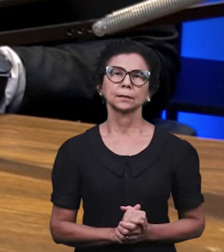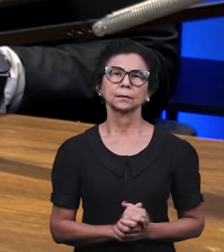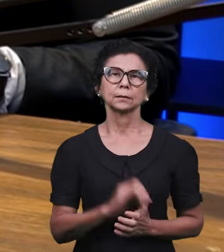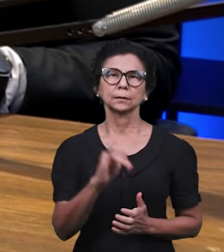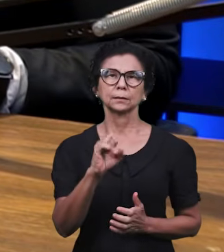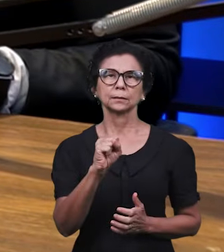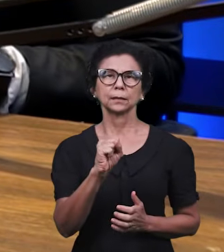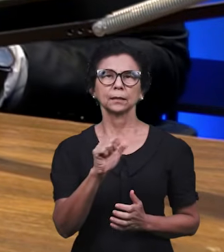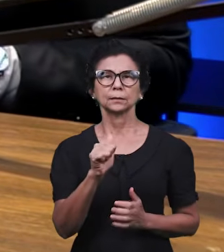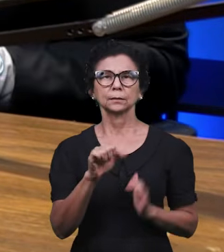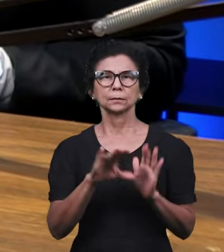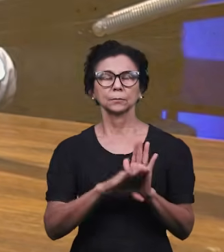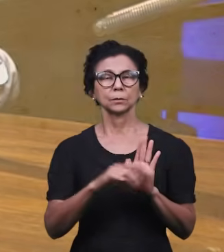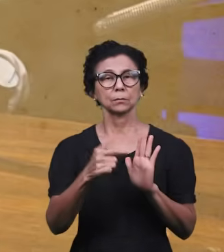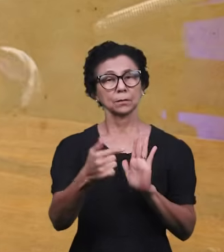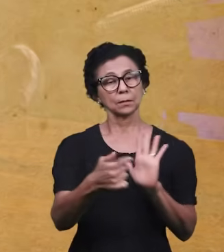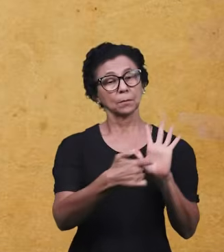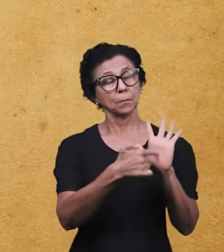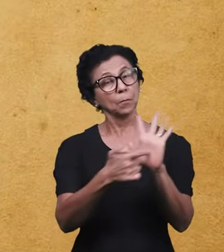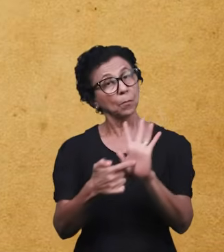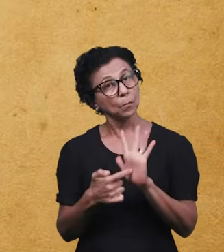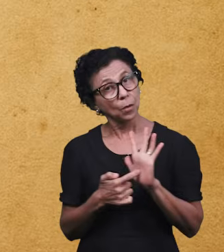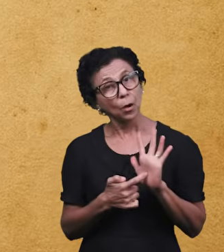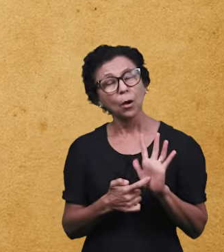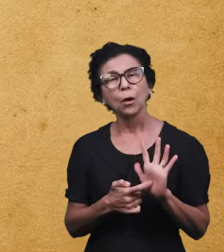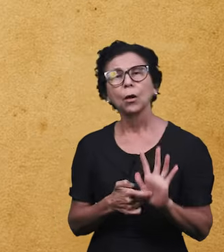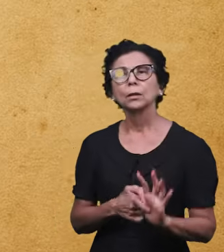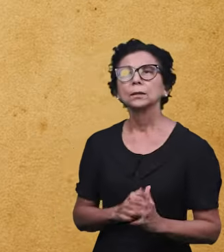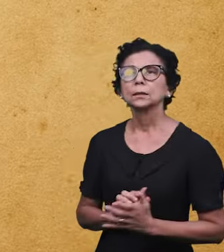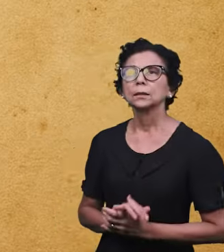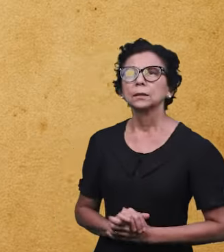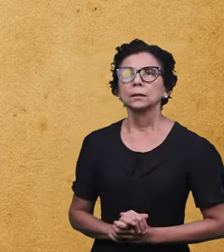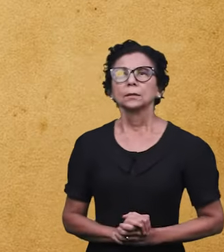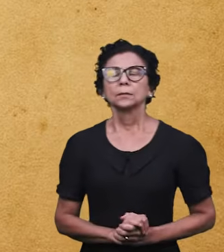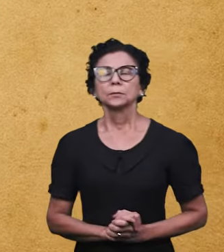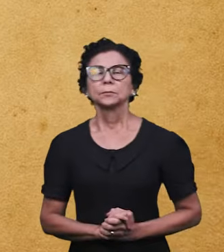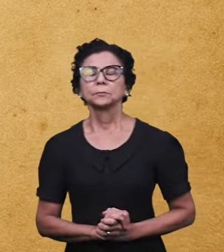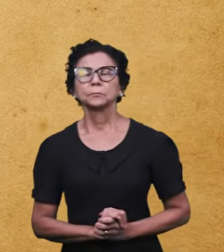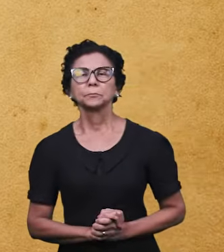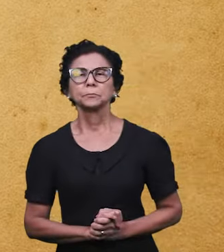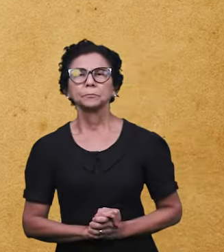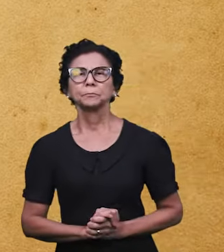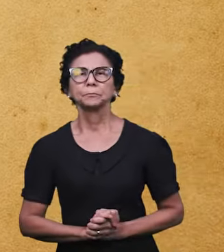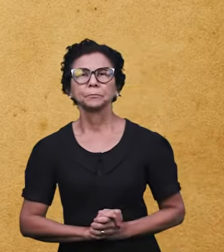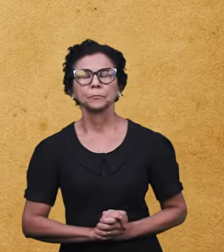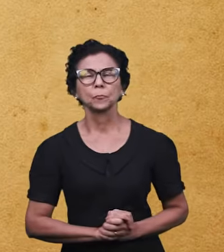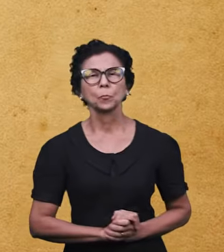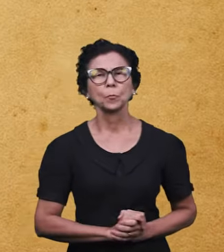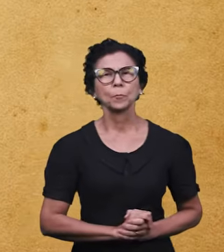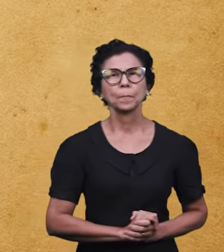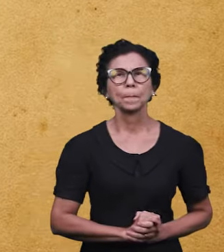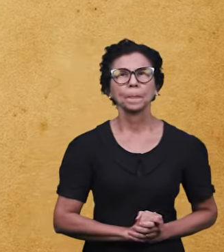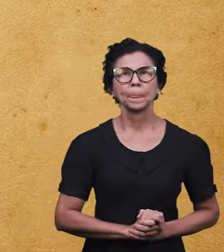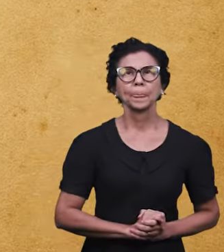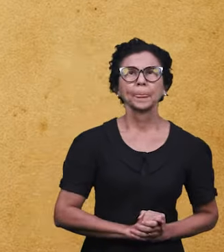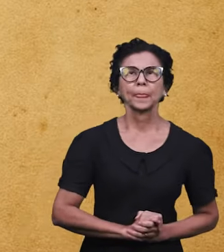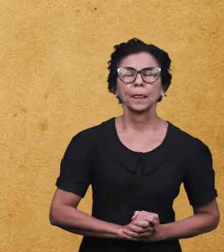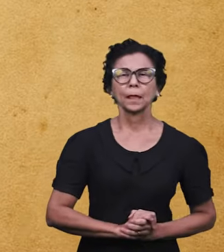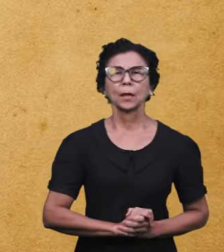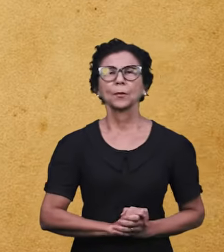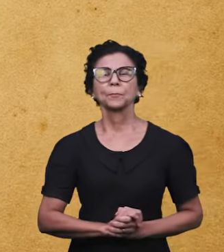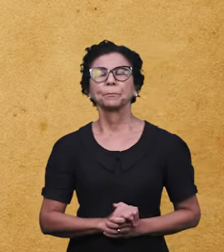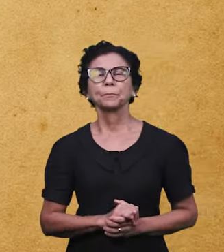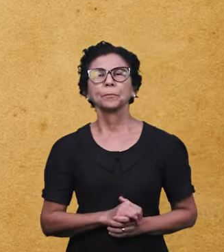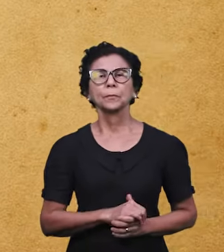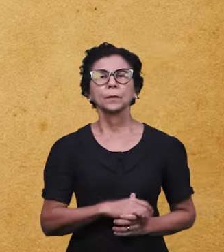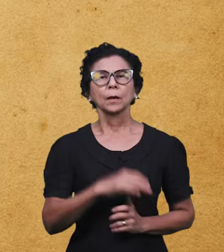Isaías capítulo 7, quando diz assim: um sinal vos dará, e é que uma virgem